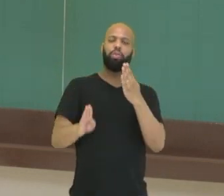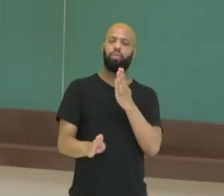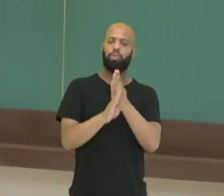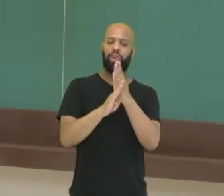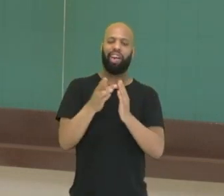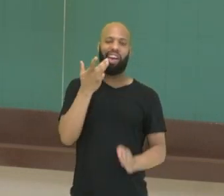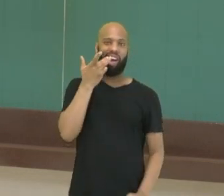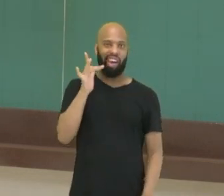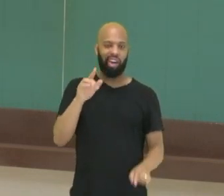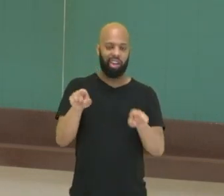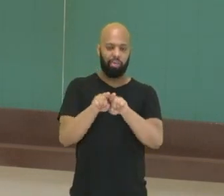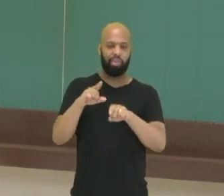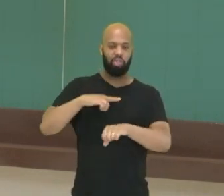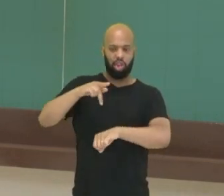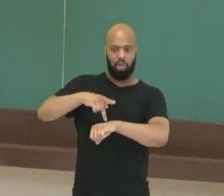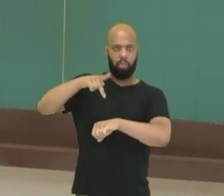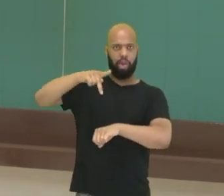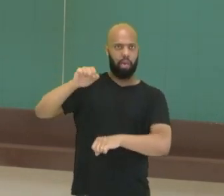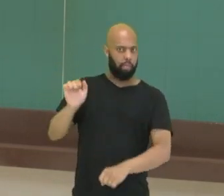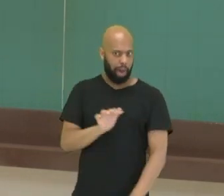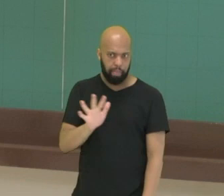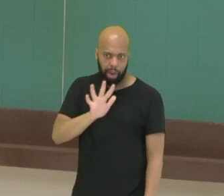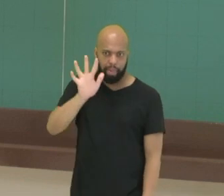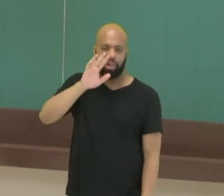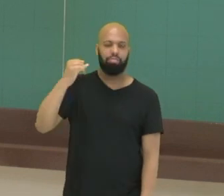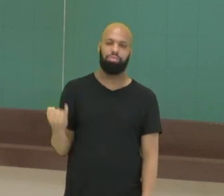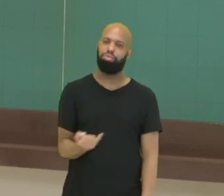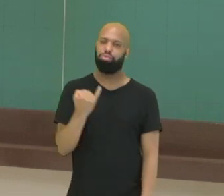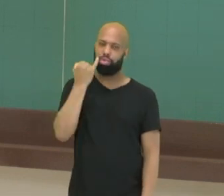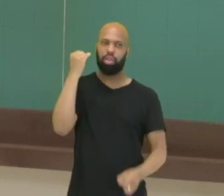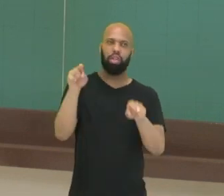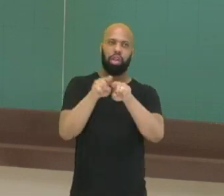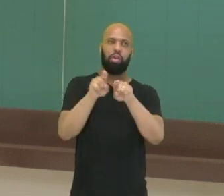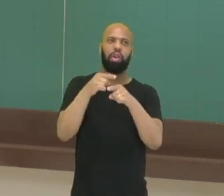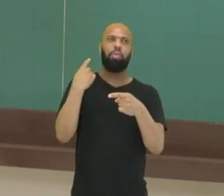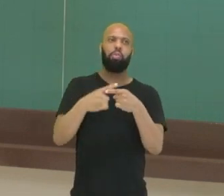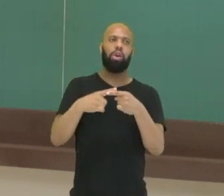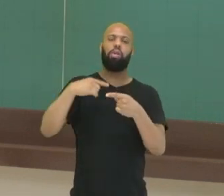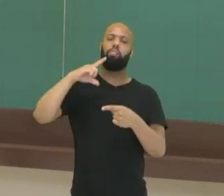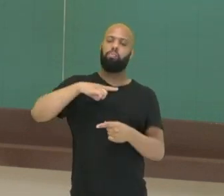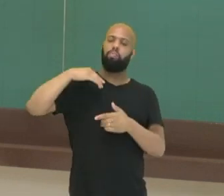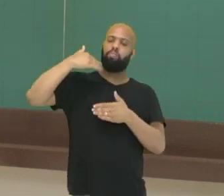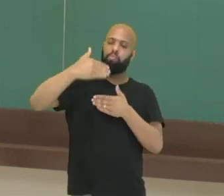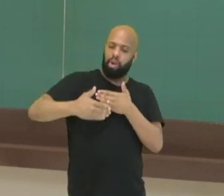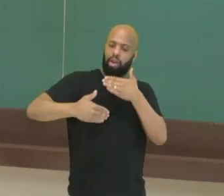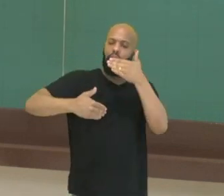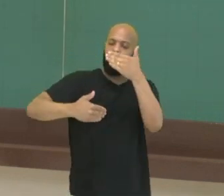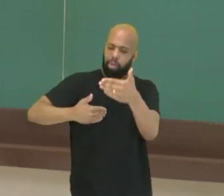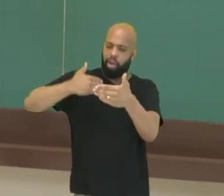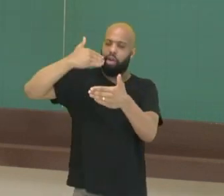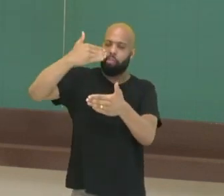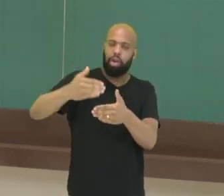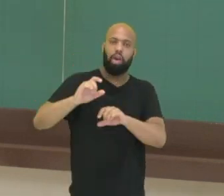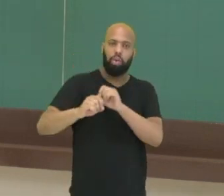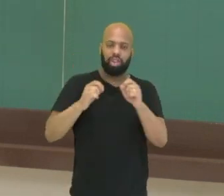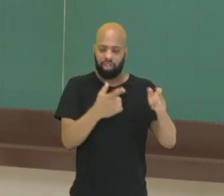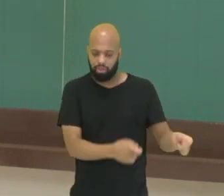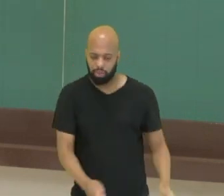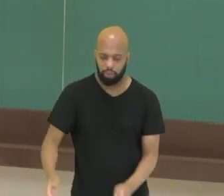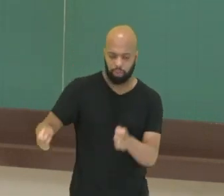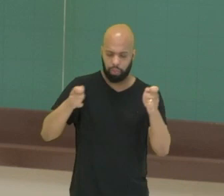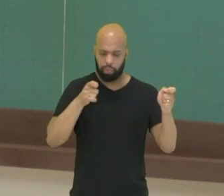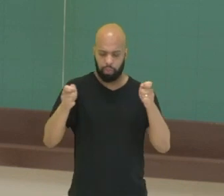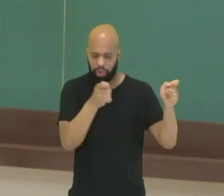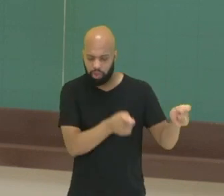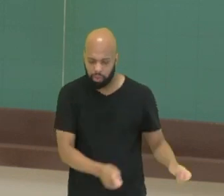ouro e pedras preciosas é outro fator importante, né? O processo ali de descobrir e de explorar, que a gente